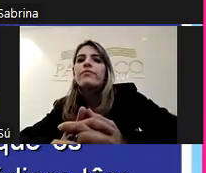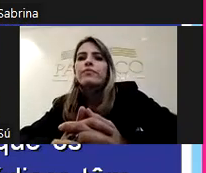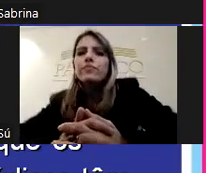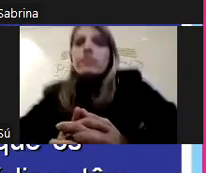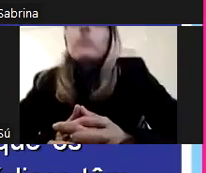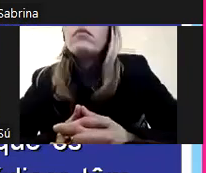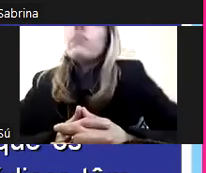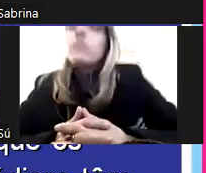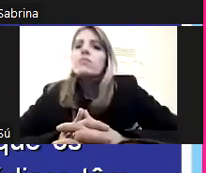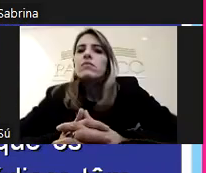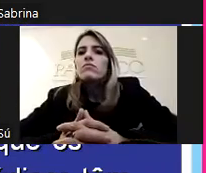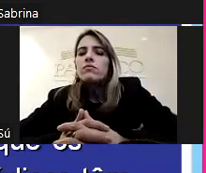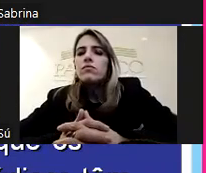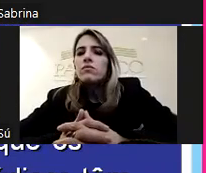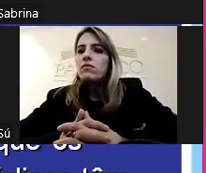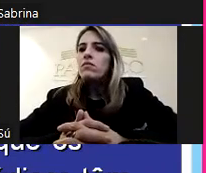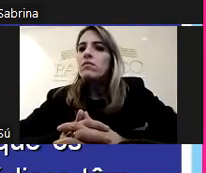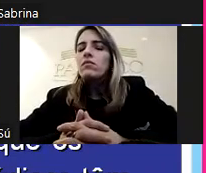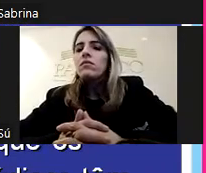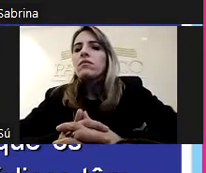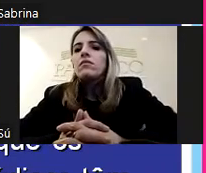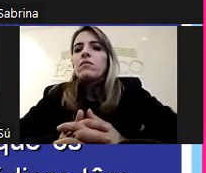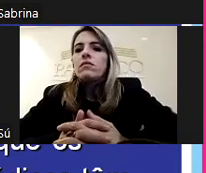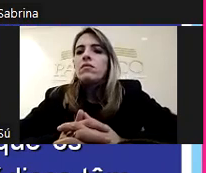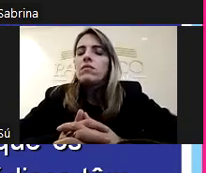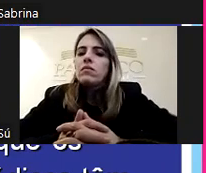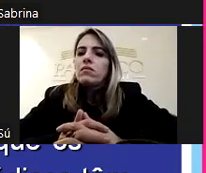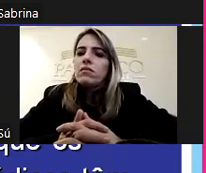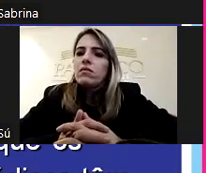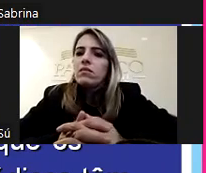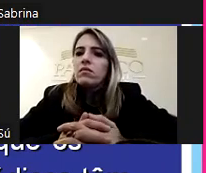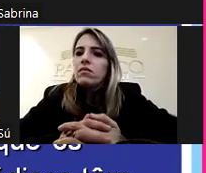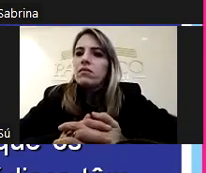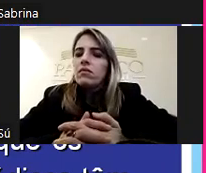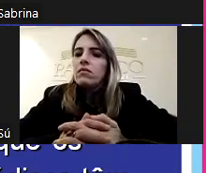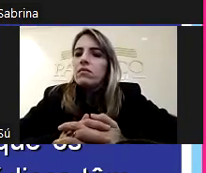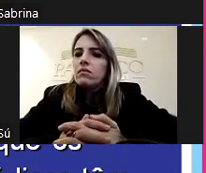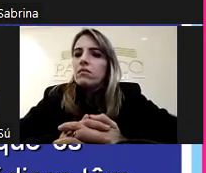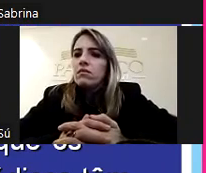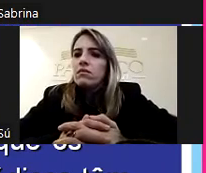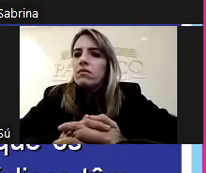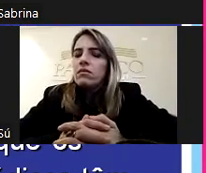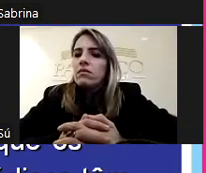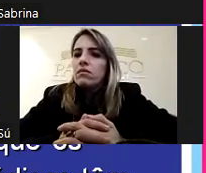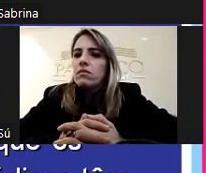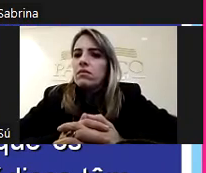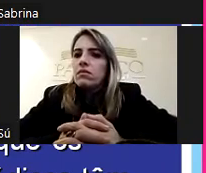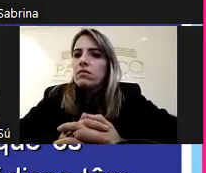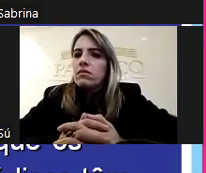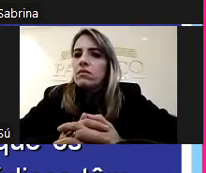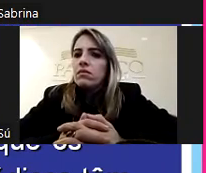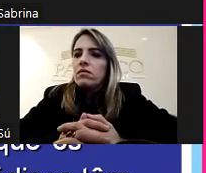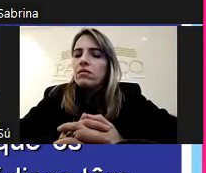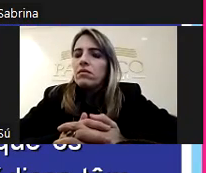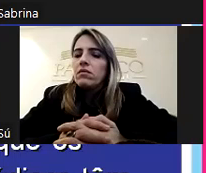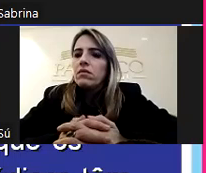Durante o período de excitação, a pulsação se eleva de 70, que é